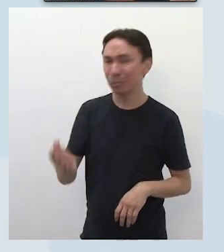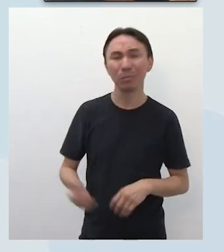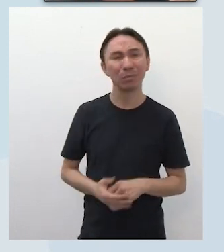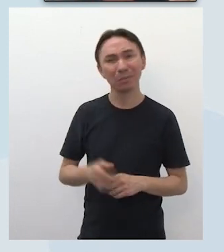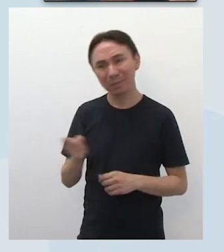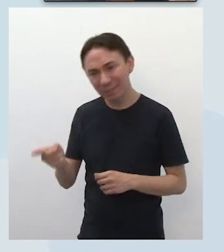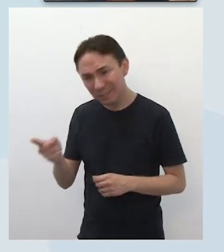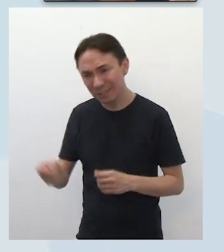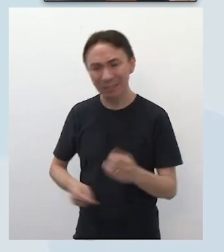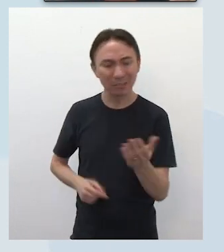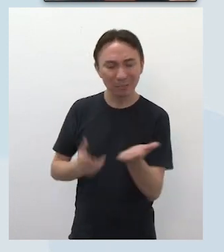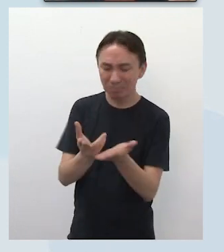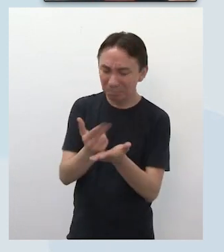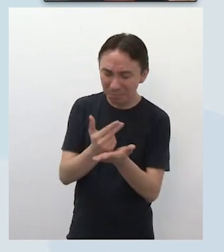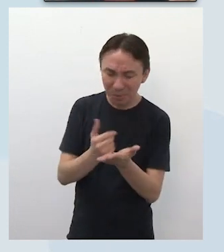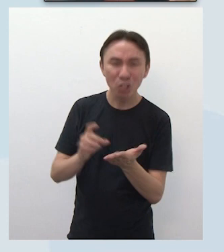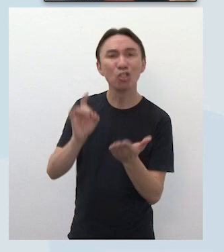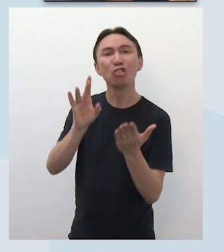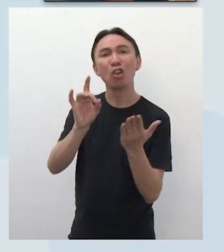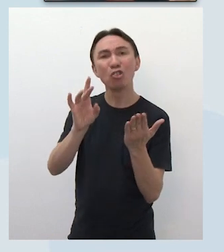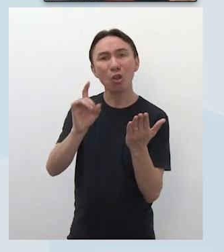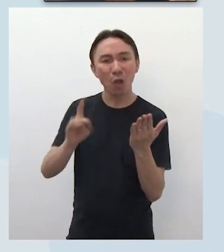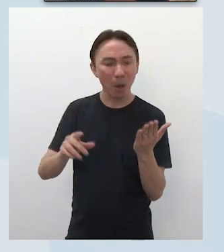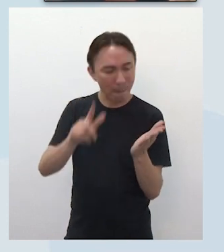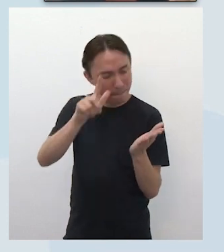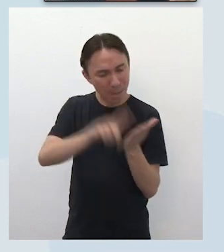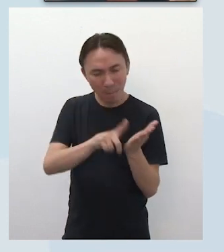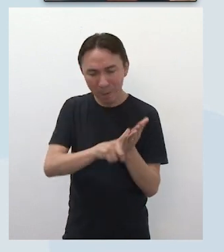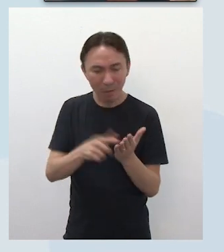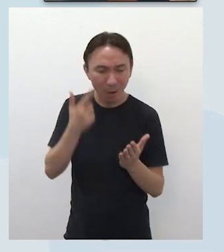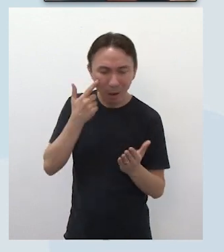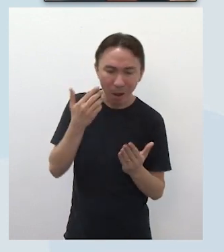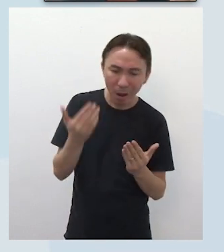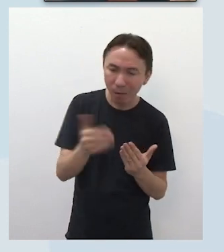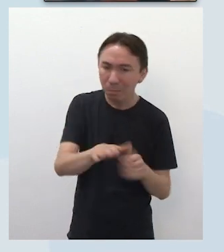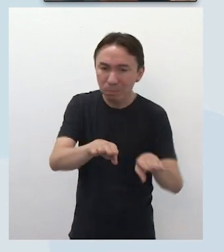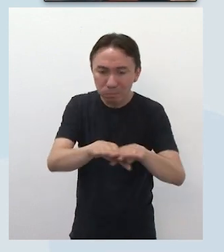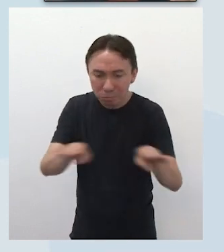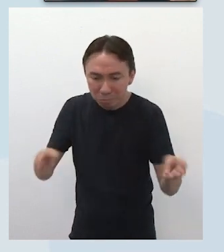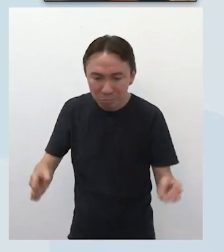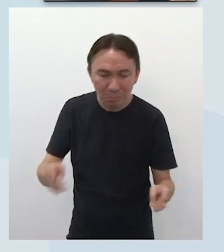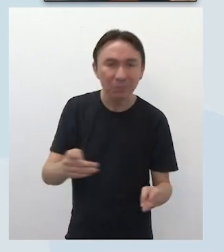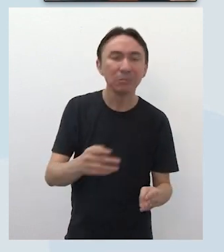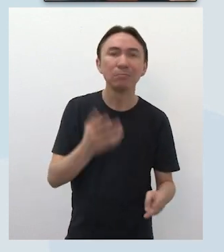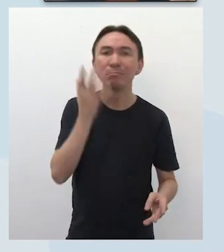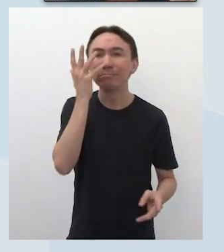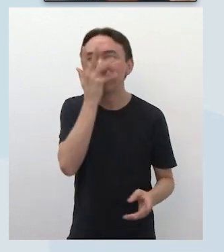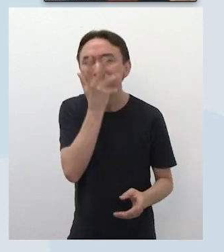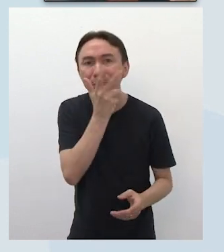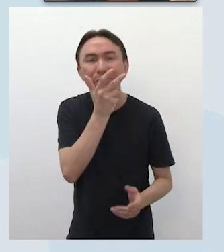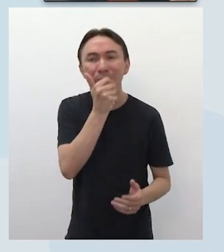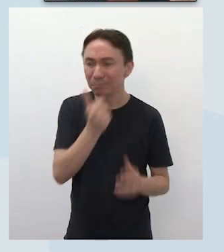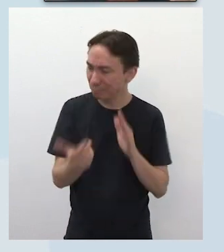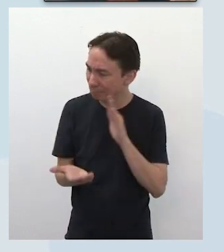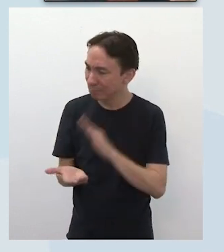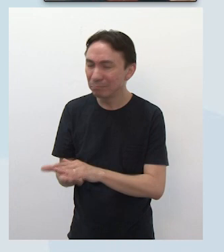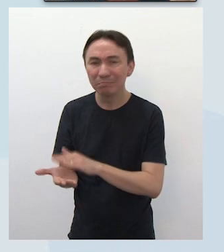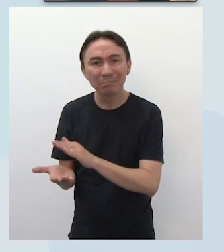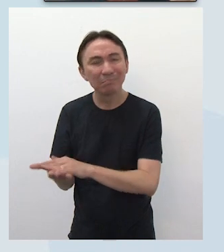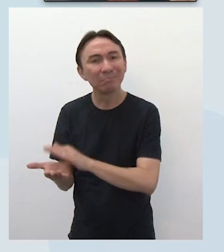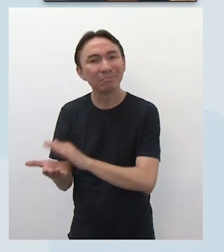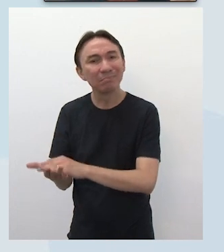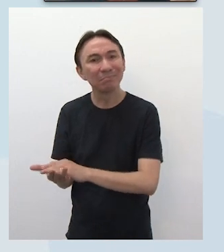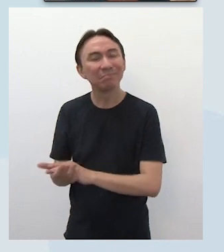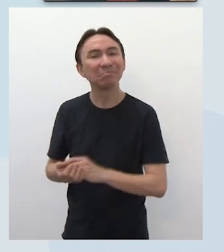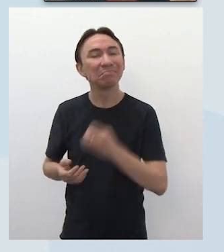seu desenho só na folha. Olha como a mesa ficou em ordem. Isso ajuda o trabalho de todos que estão dividindo esse